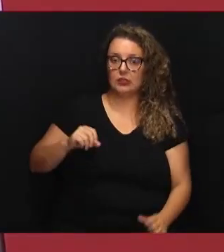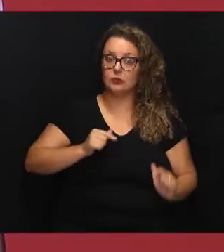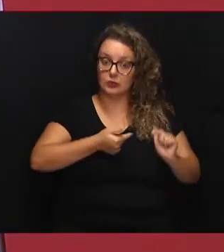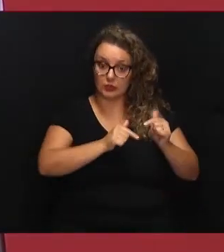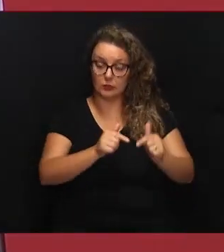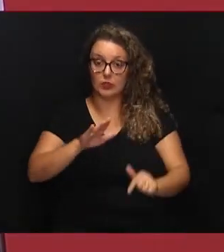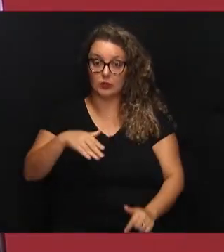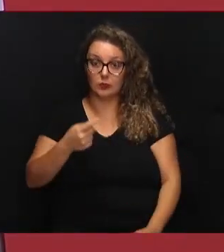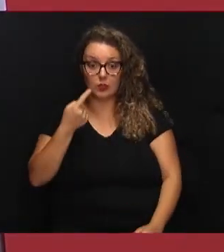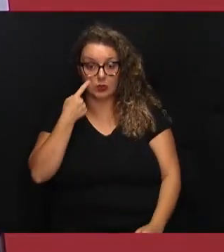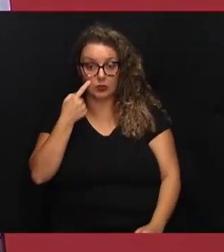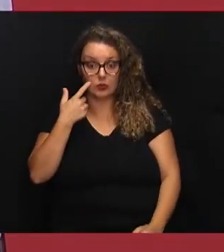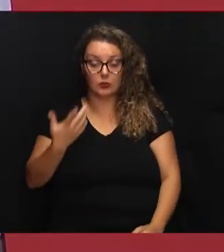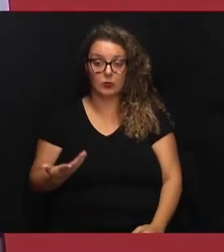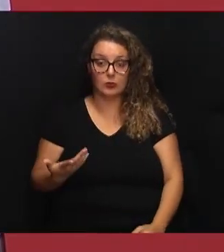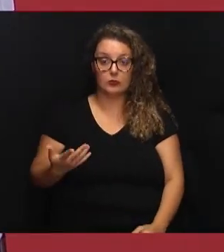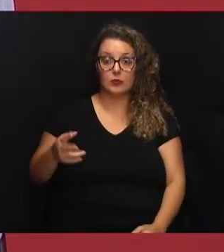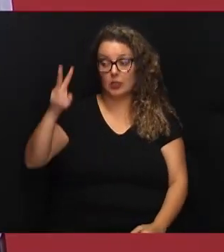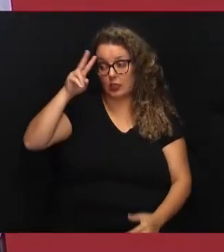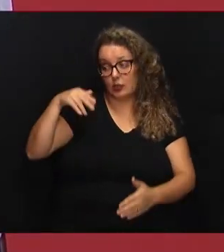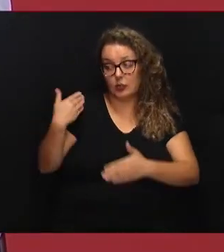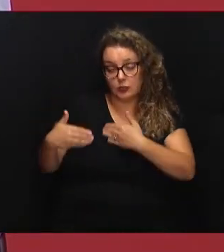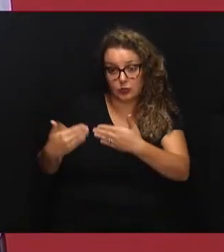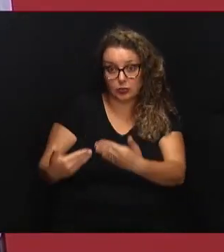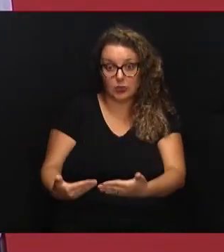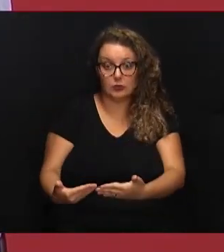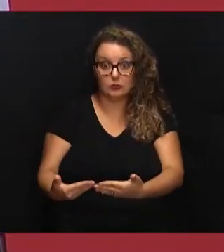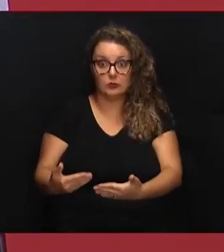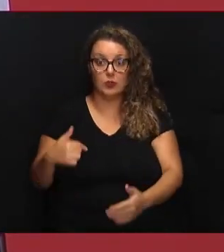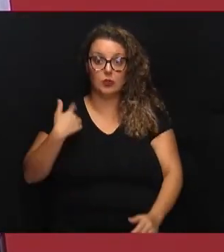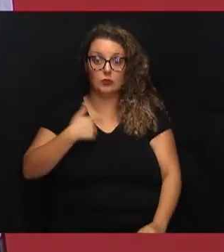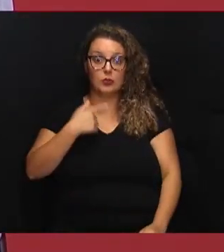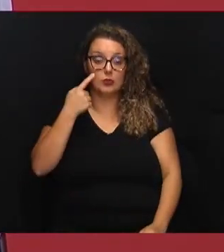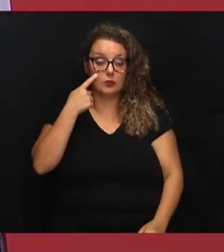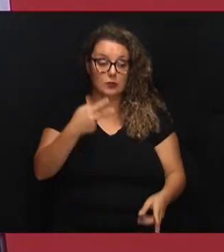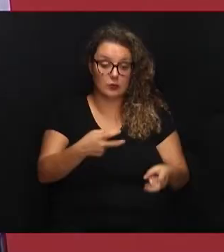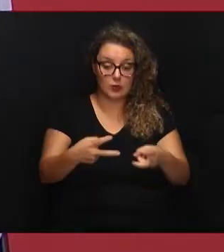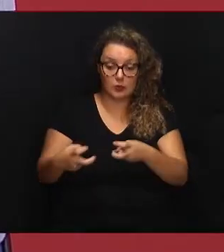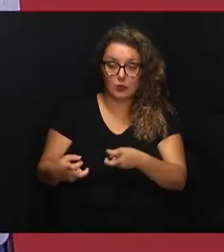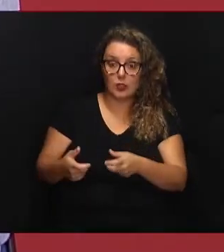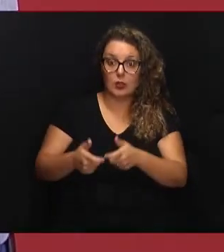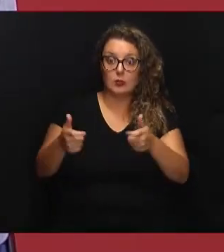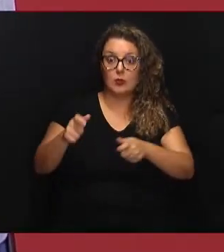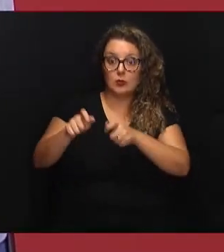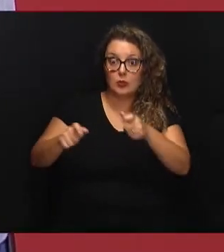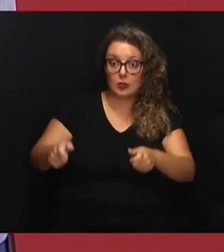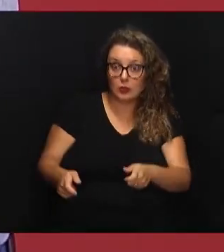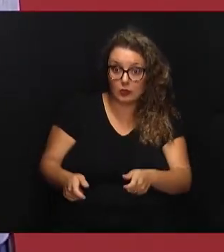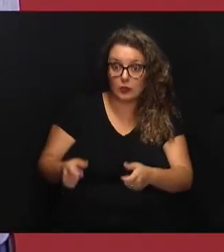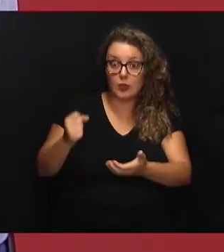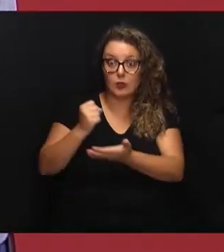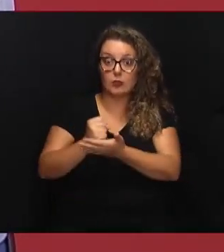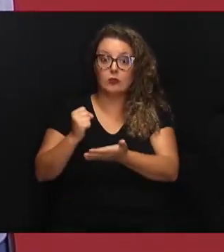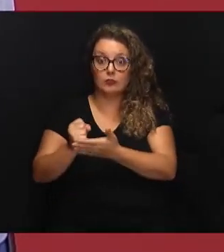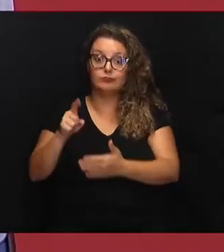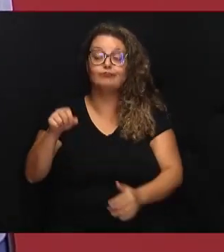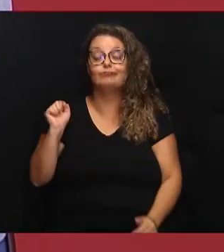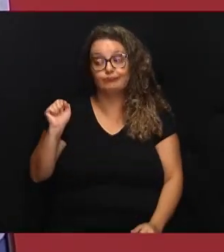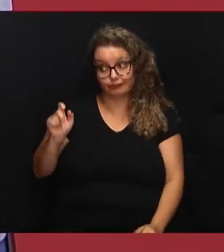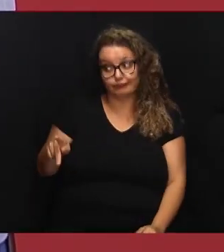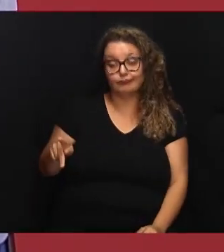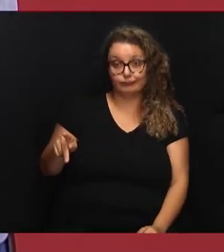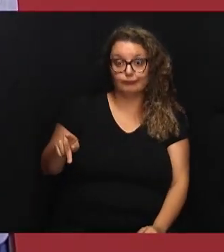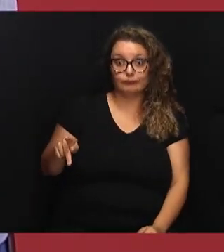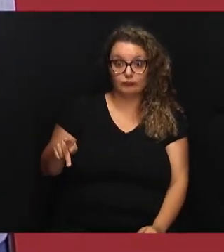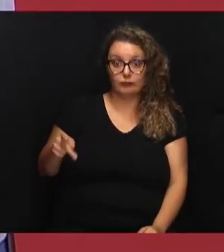gente olha para a história desse consignado, a gente observa que a maior parte das pessoas que acabaram contratando são os aposentados,